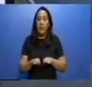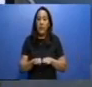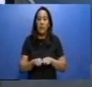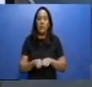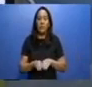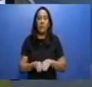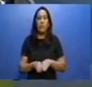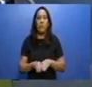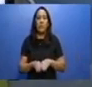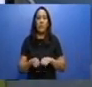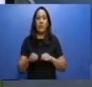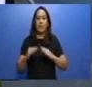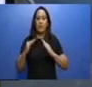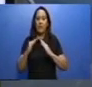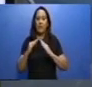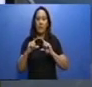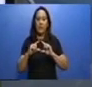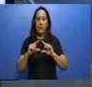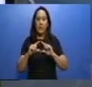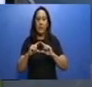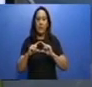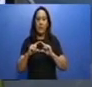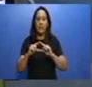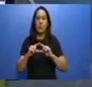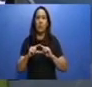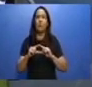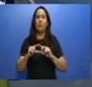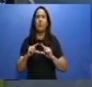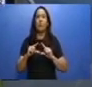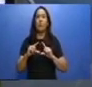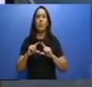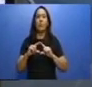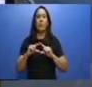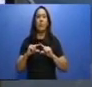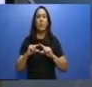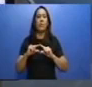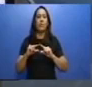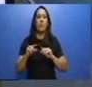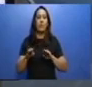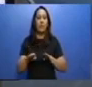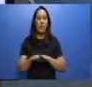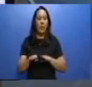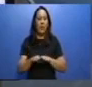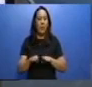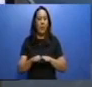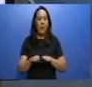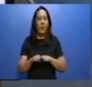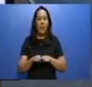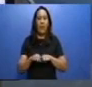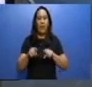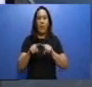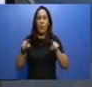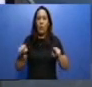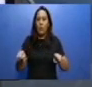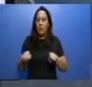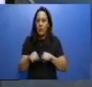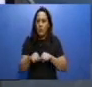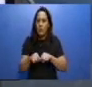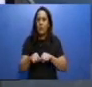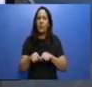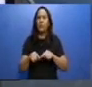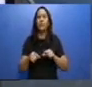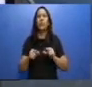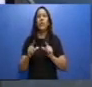figuras geométricas. E aqui na casa dos Ndebelés, também, figuras geométricas. Então,